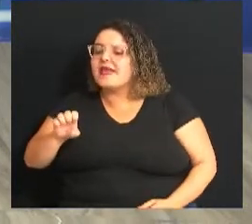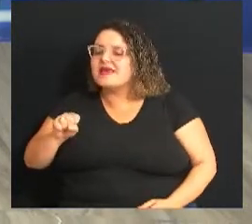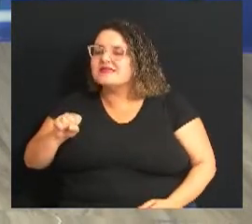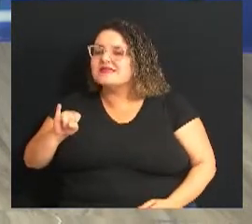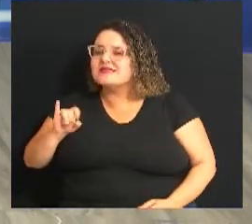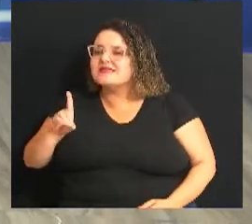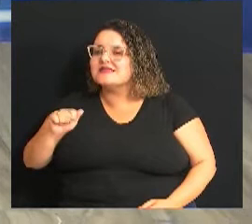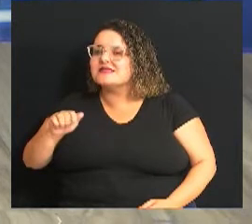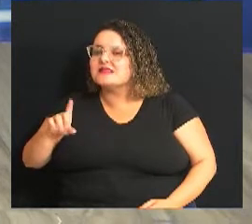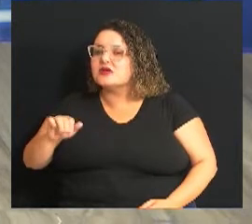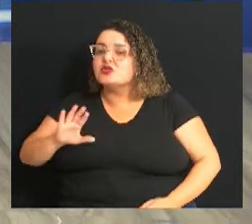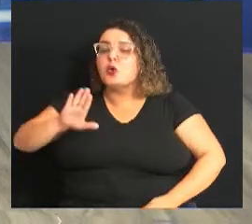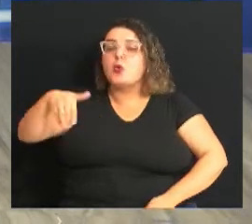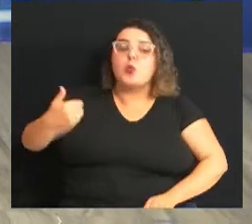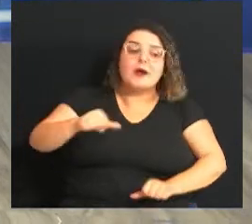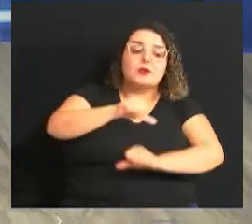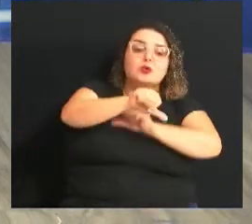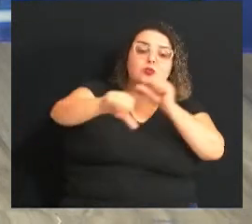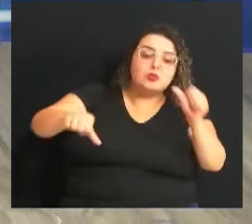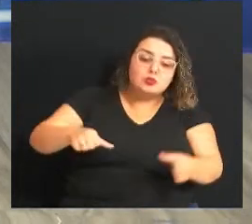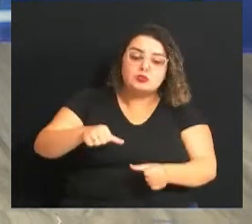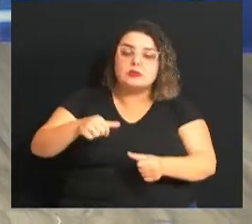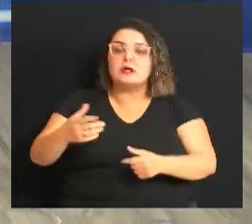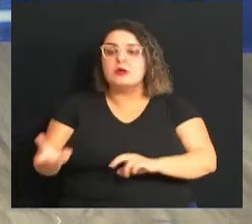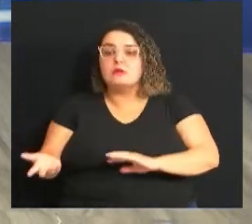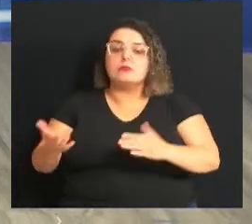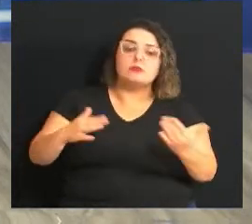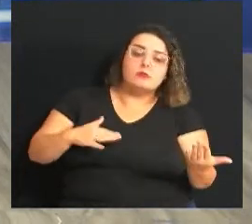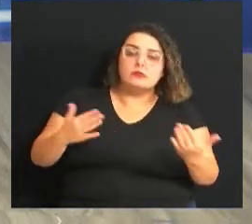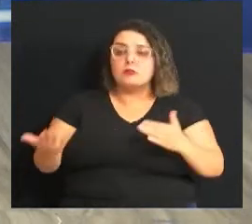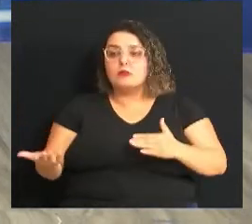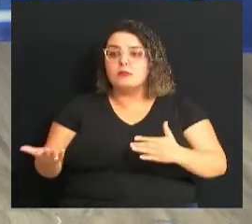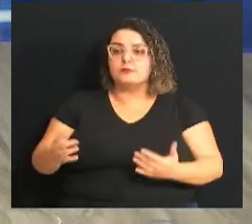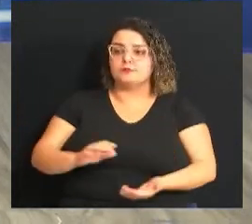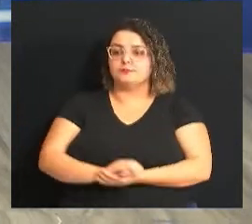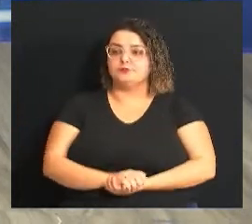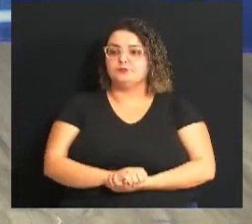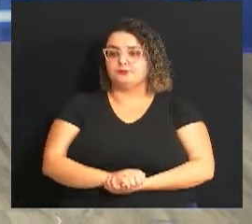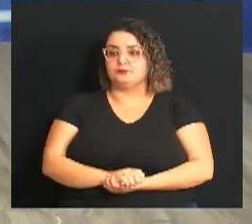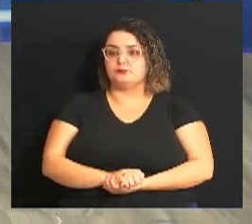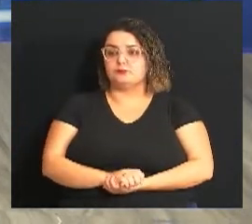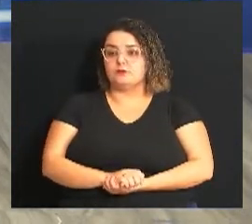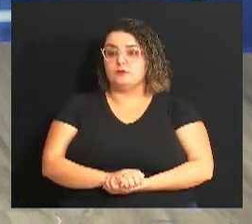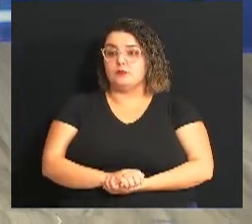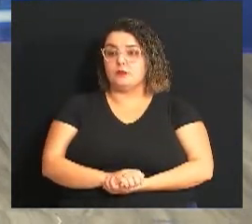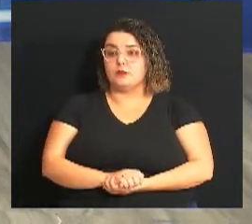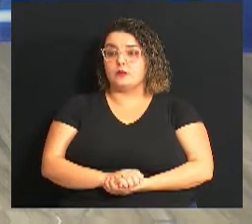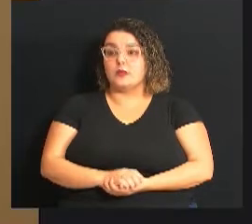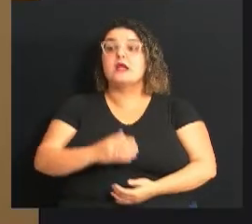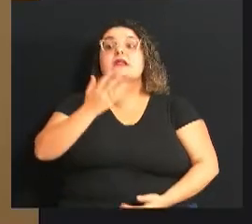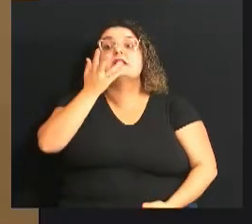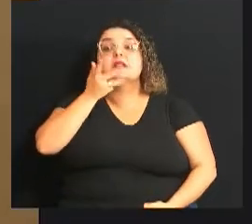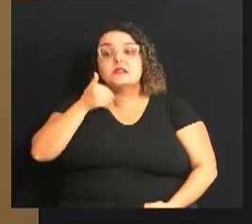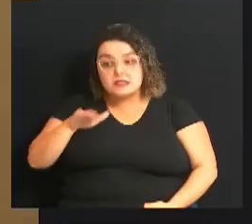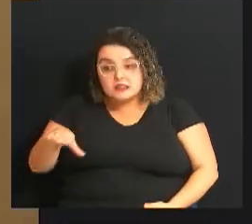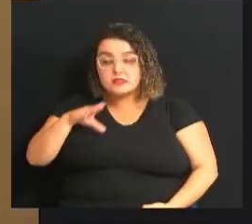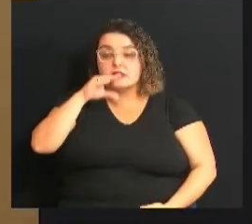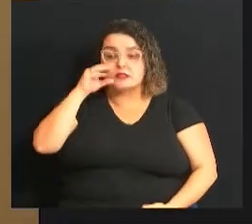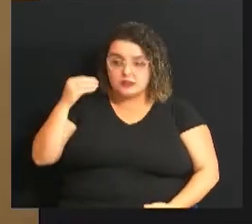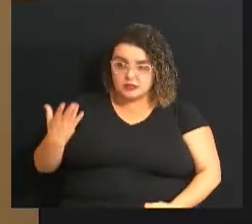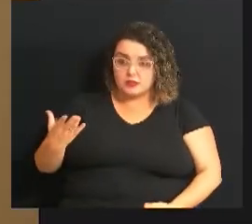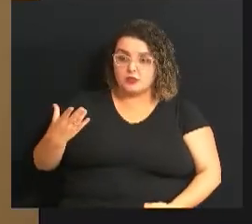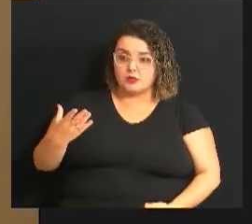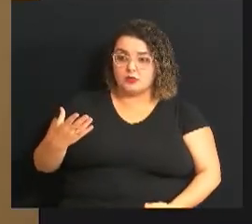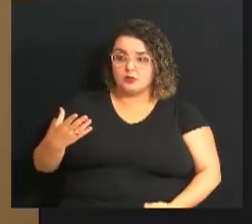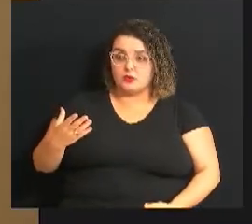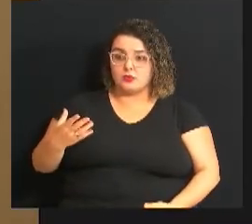ser sobrepeso e passa a ser obesidade? Então, na criança e adolescente,